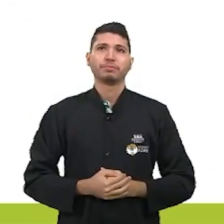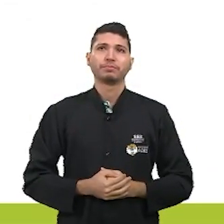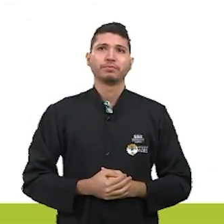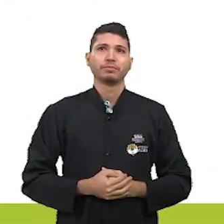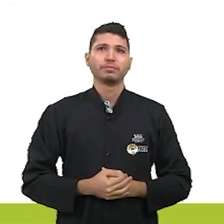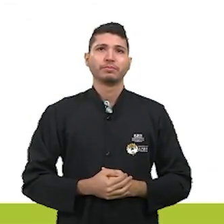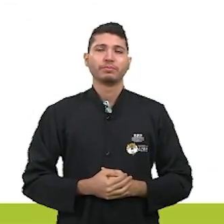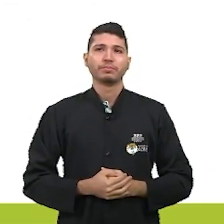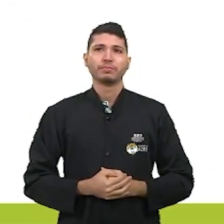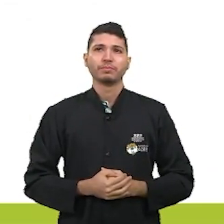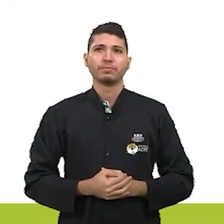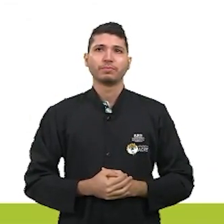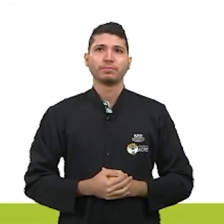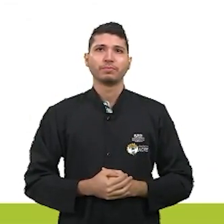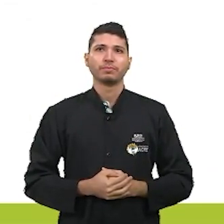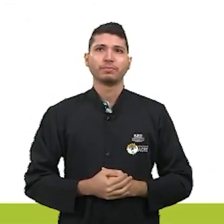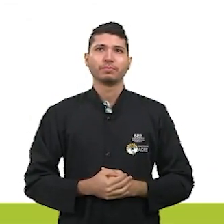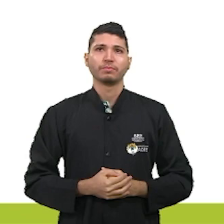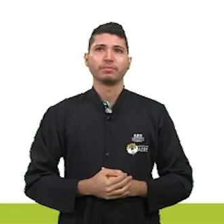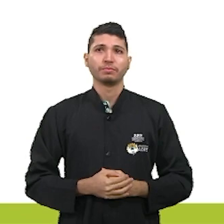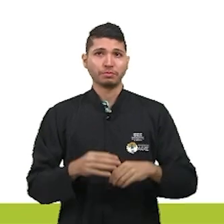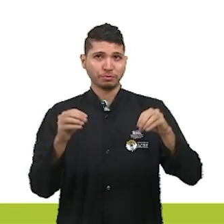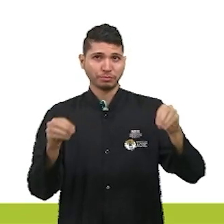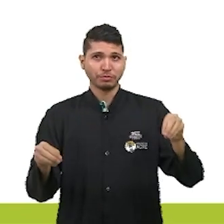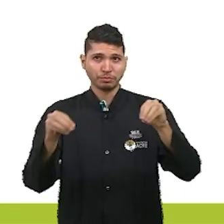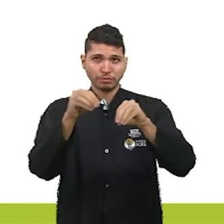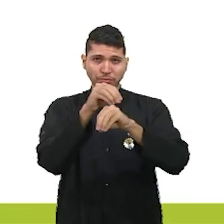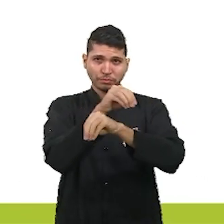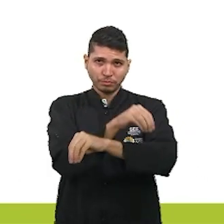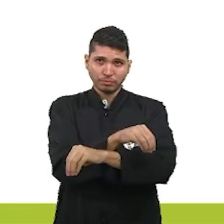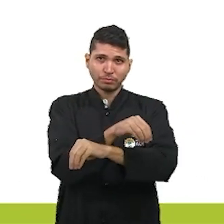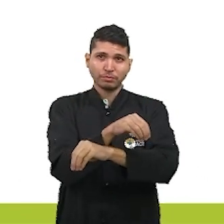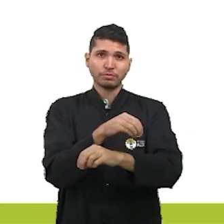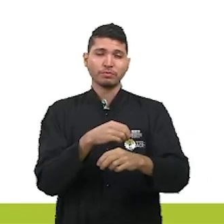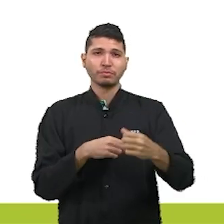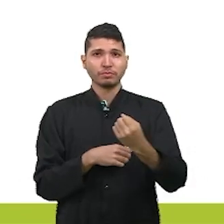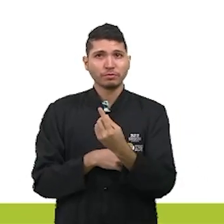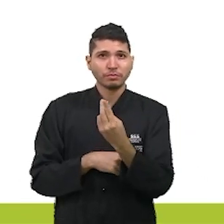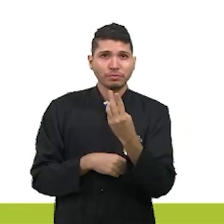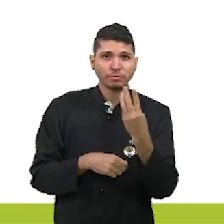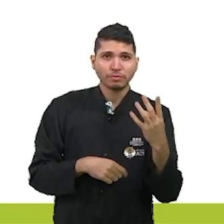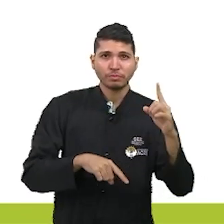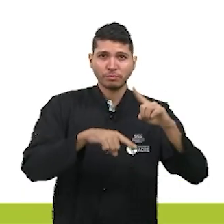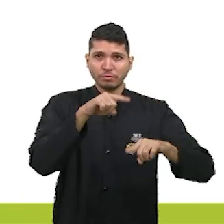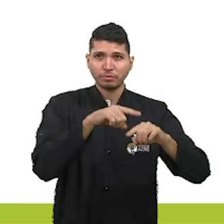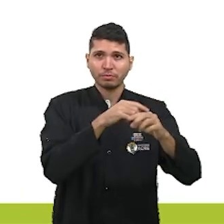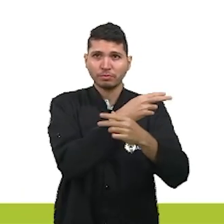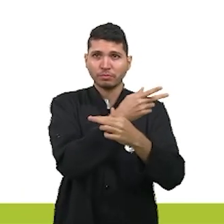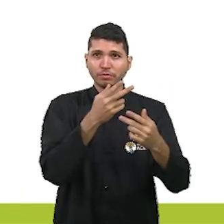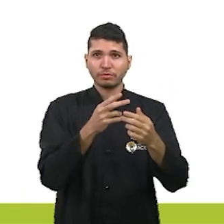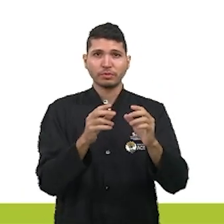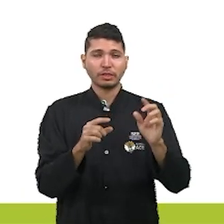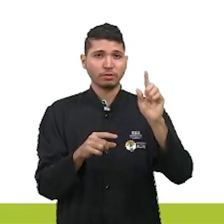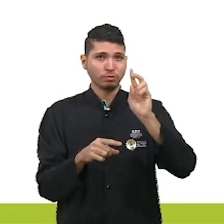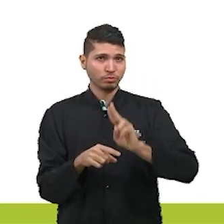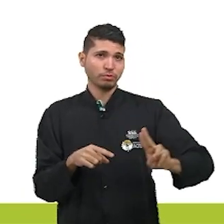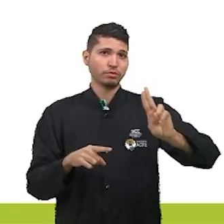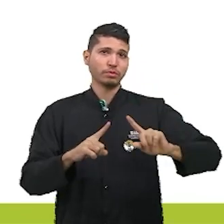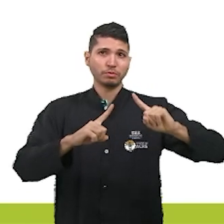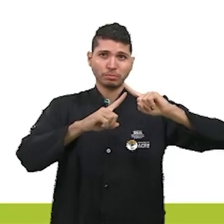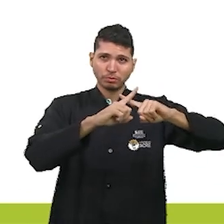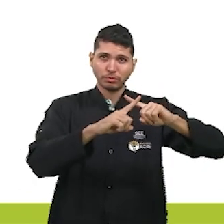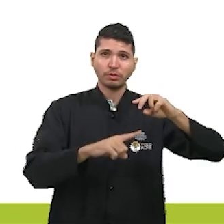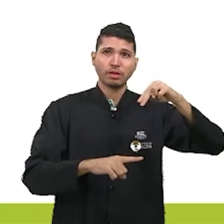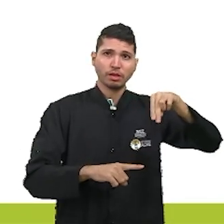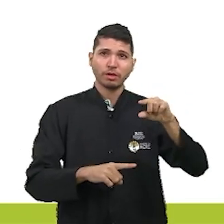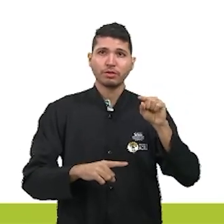O fatorial ou a permutação de N objetos é essa multiplicação de N vezes N menos 1, vezes N menos 2, e